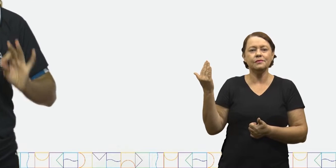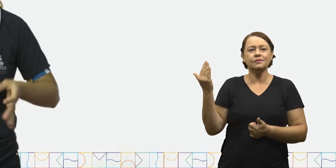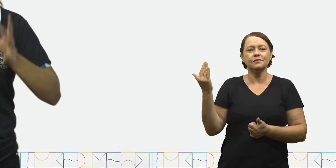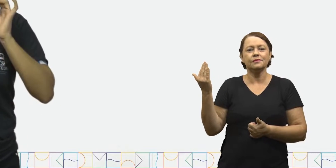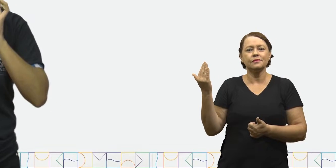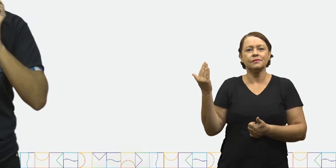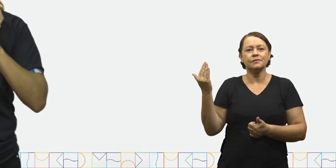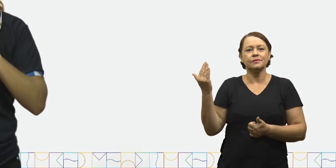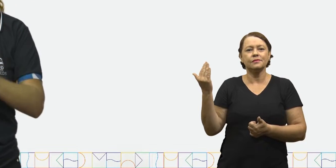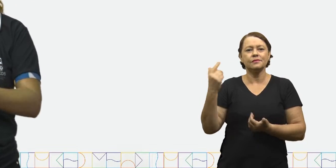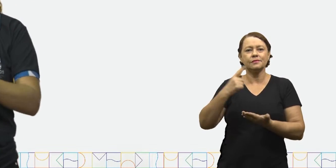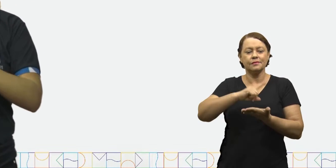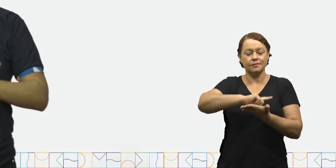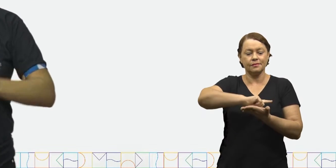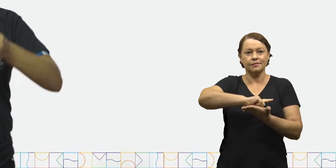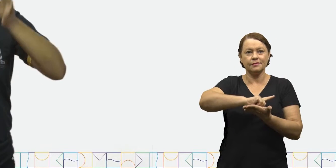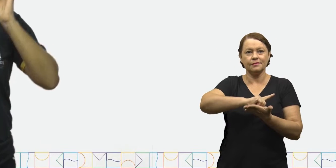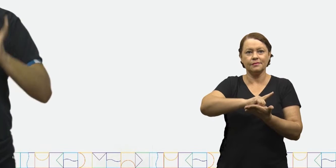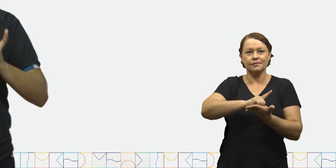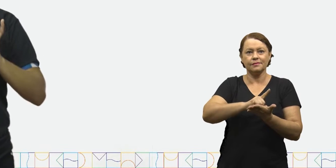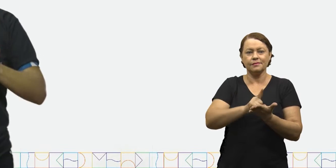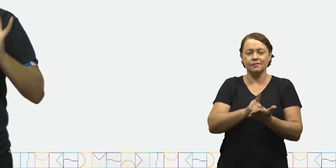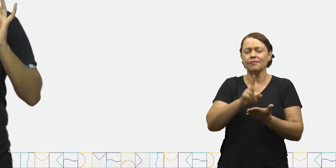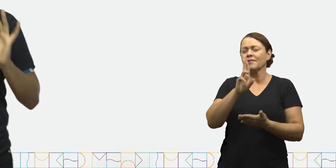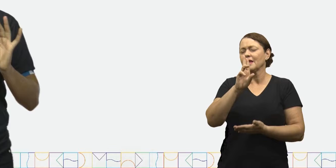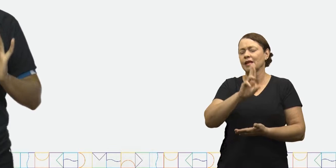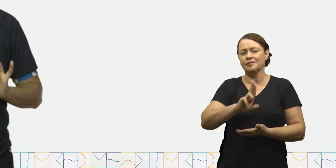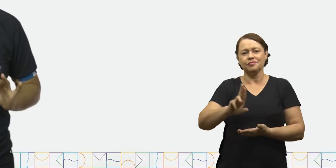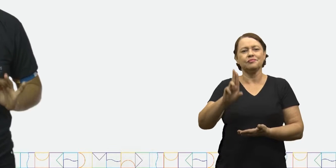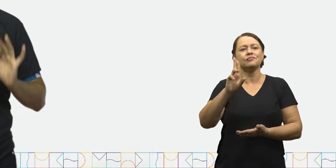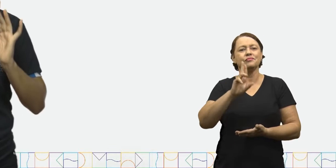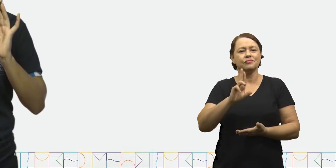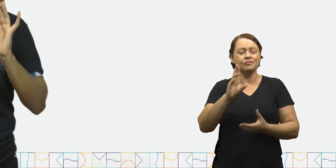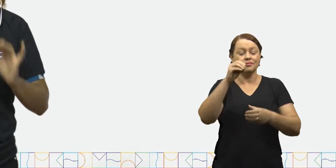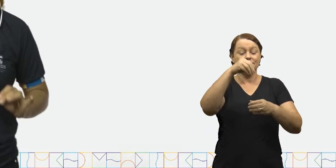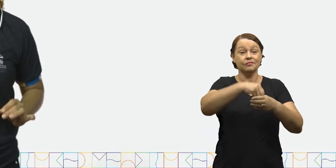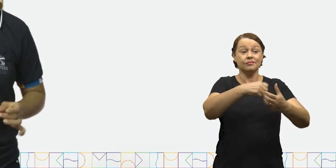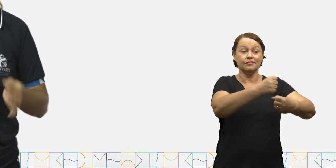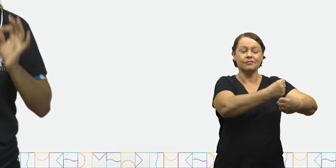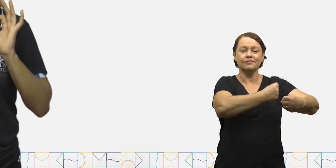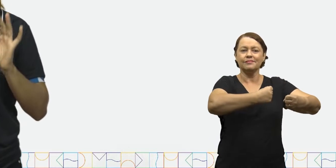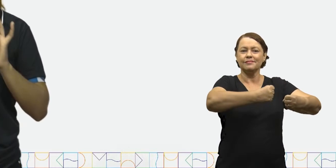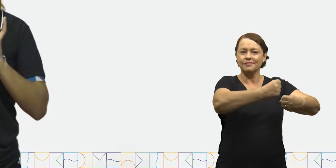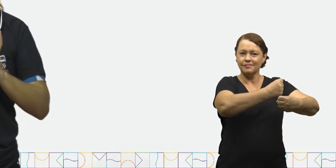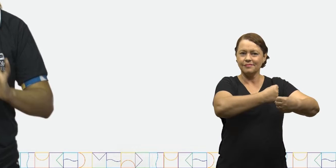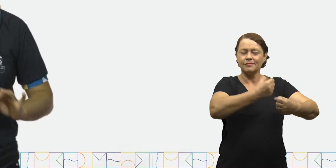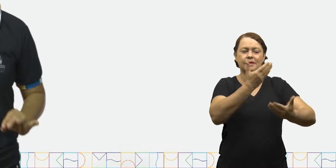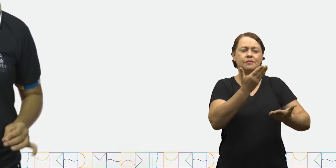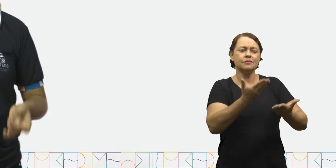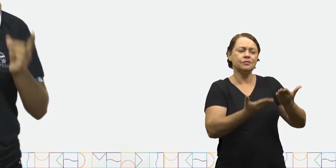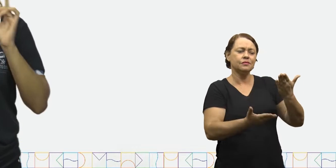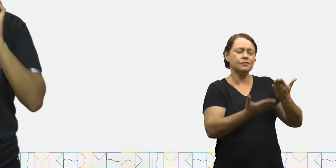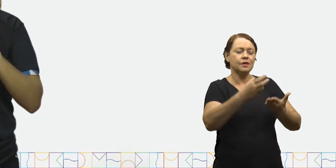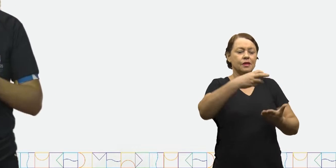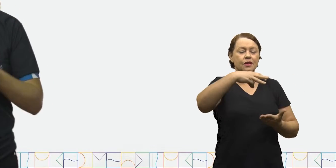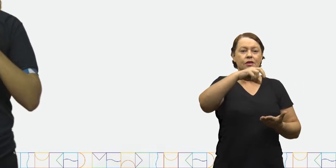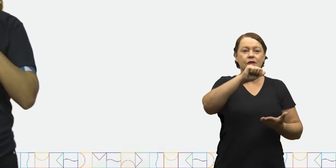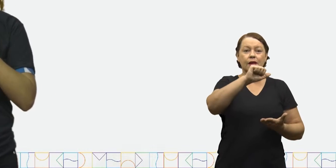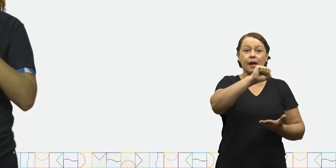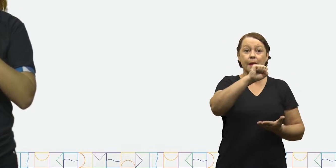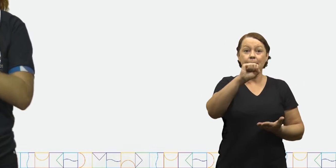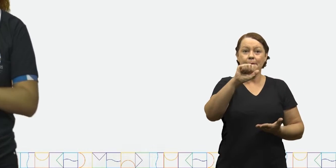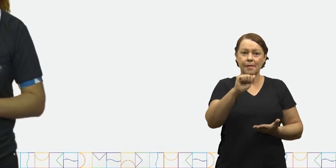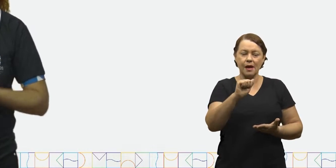balança de ponteiro, muito utilizada na cozinha para medir a